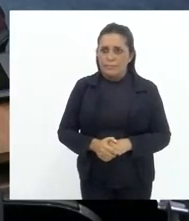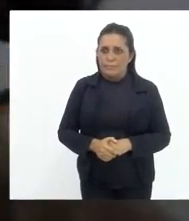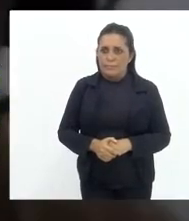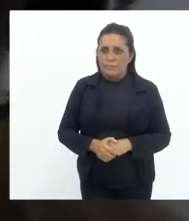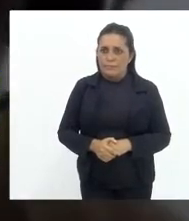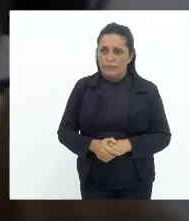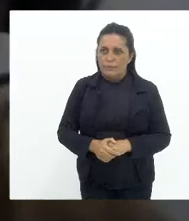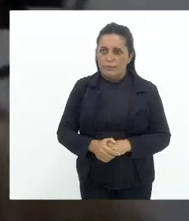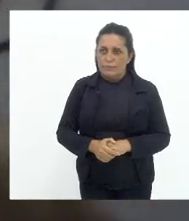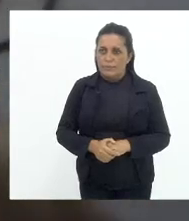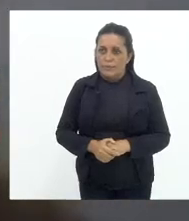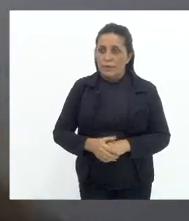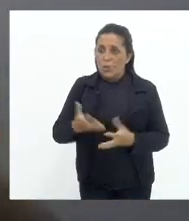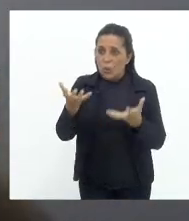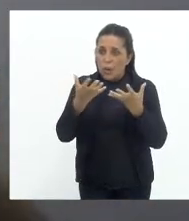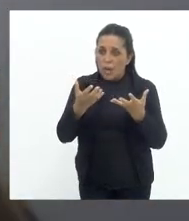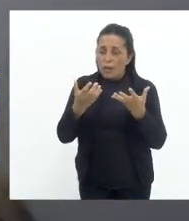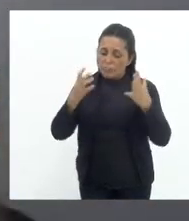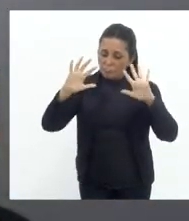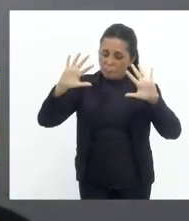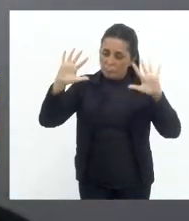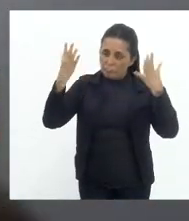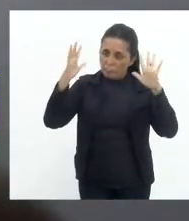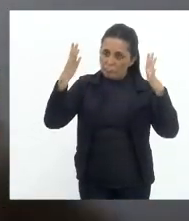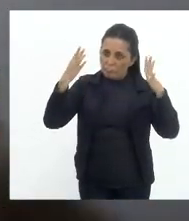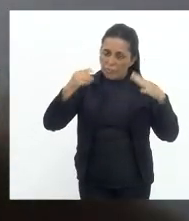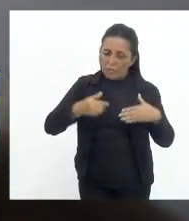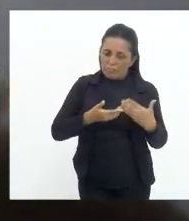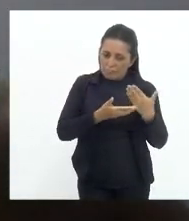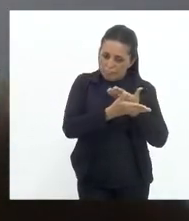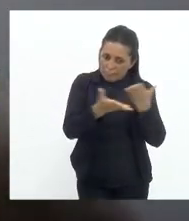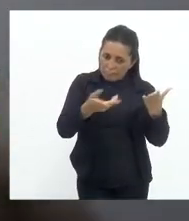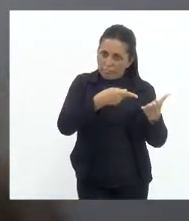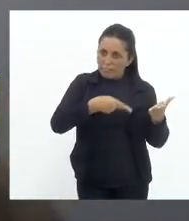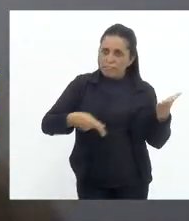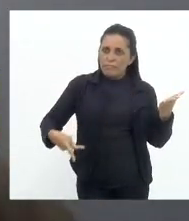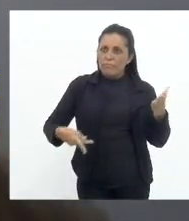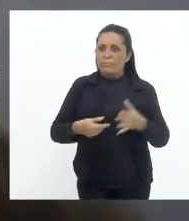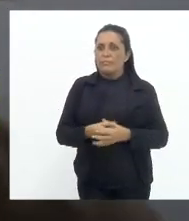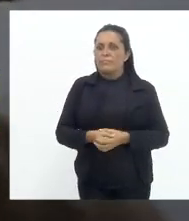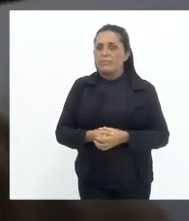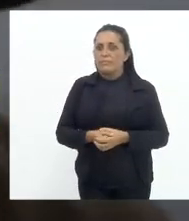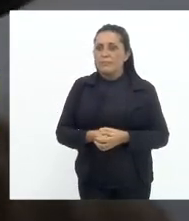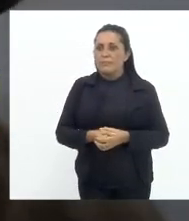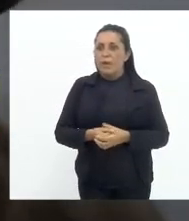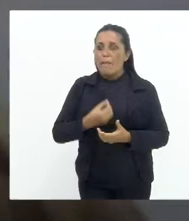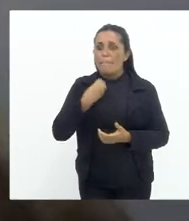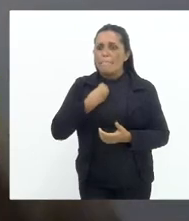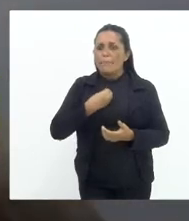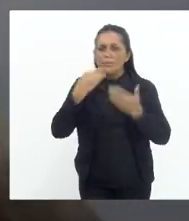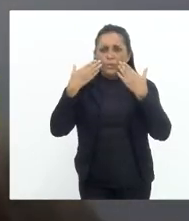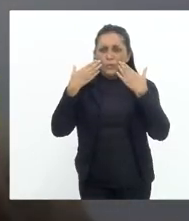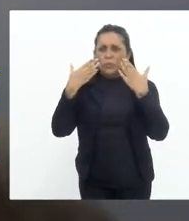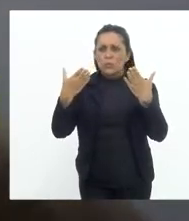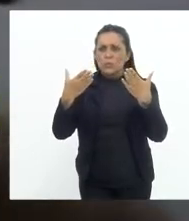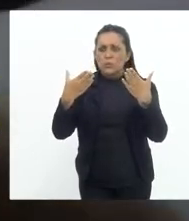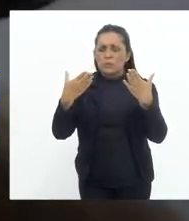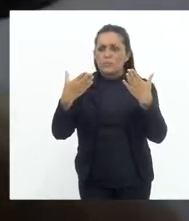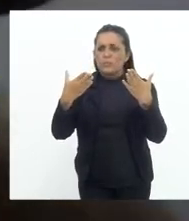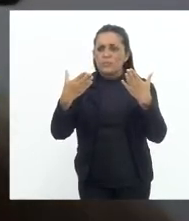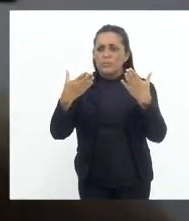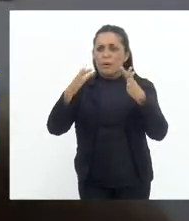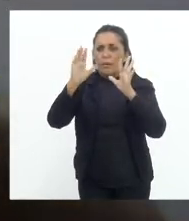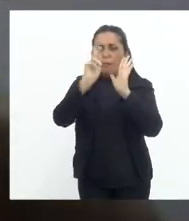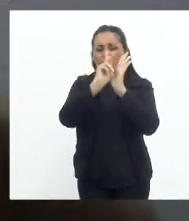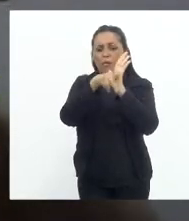eu não quero perder o parabenizar vossa excelência a apresentação desse